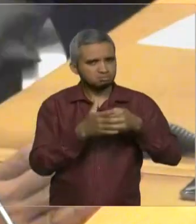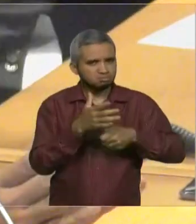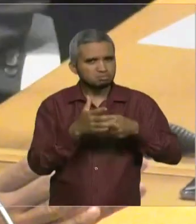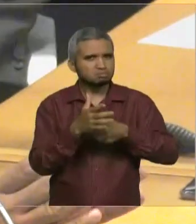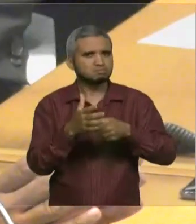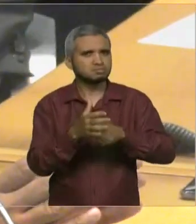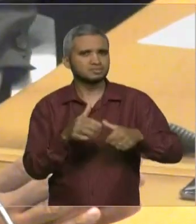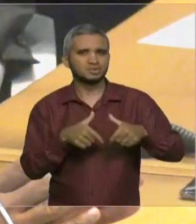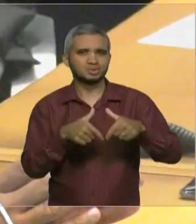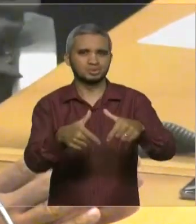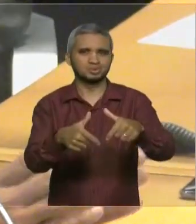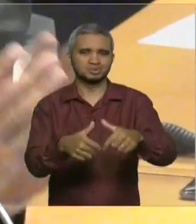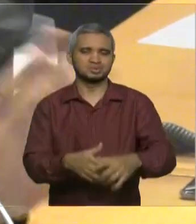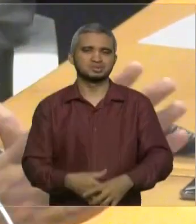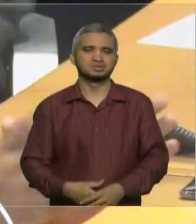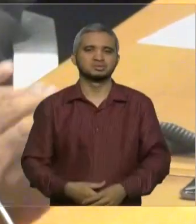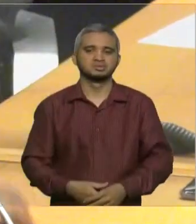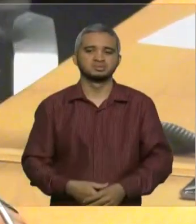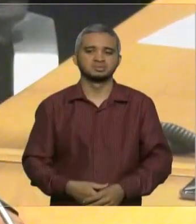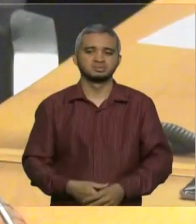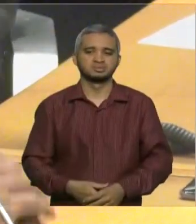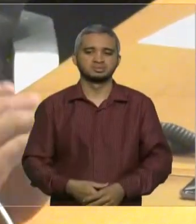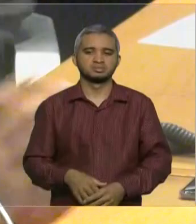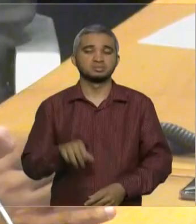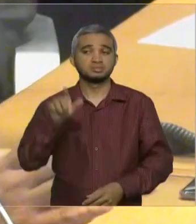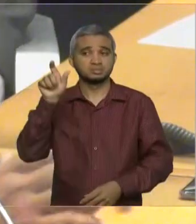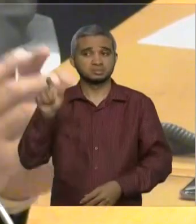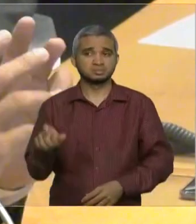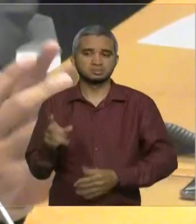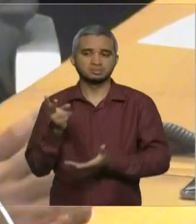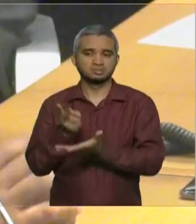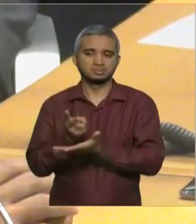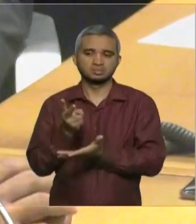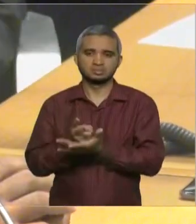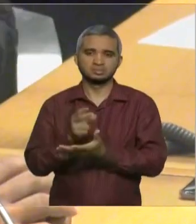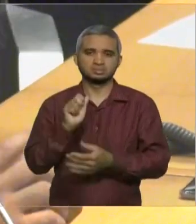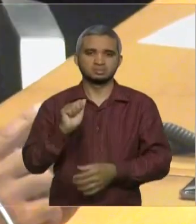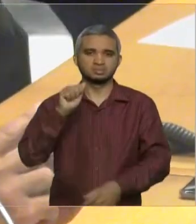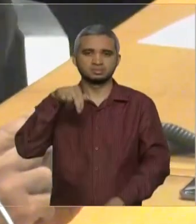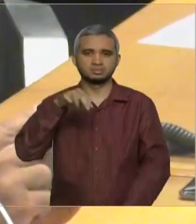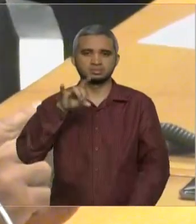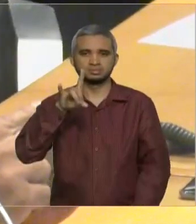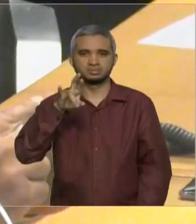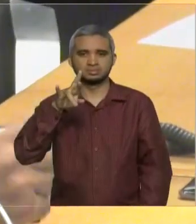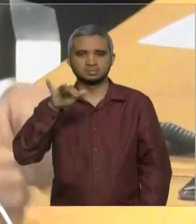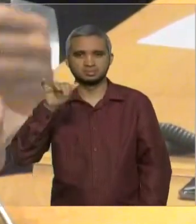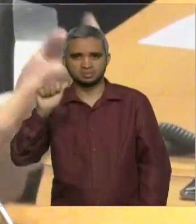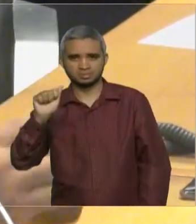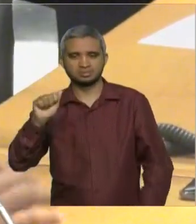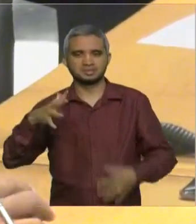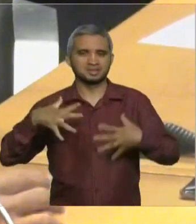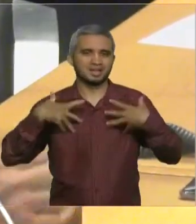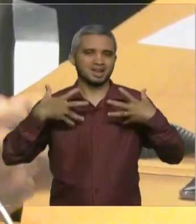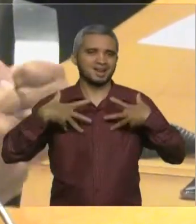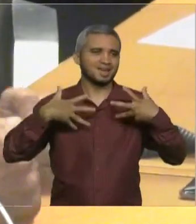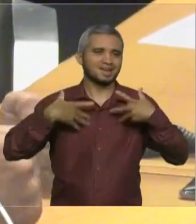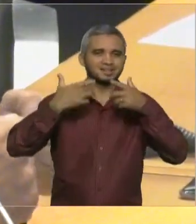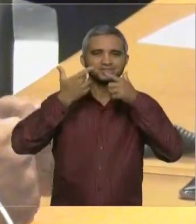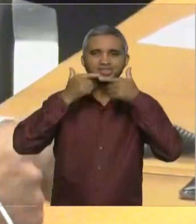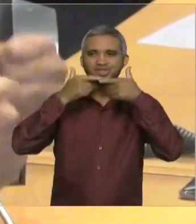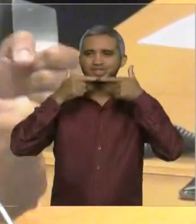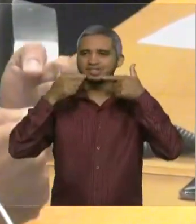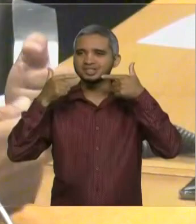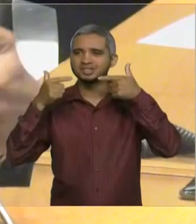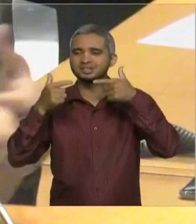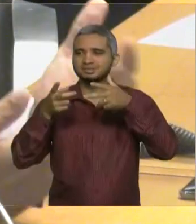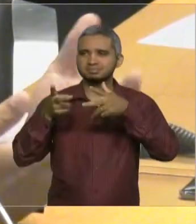continua sendo a mesma Andréia. Alegre, sorridente e com uma demonstração muito maior, de uma garra